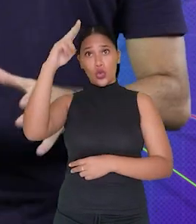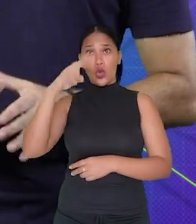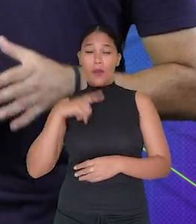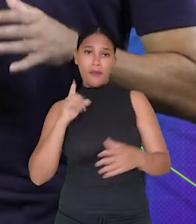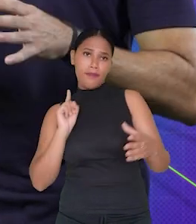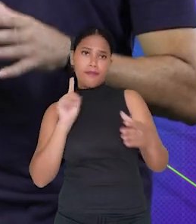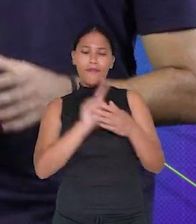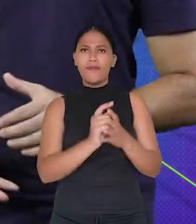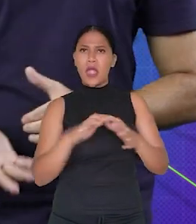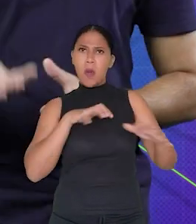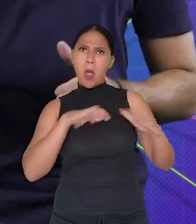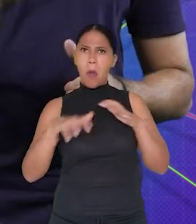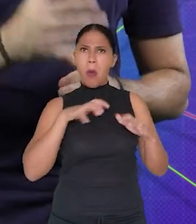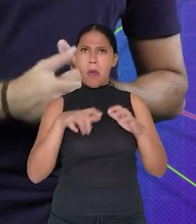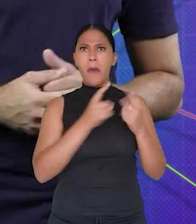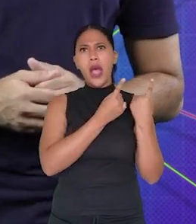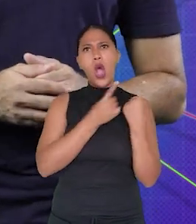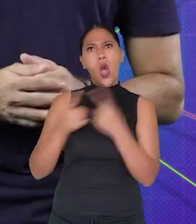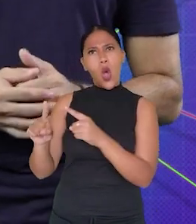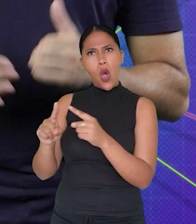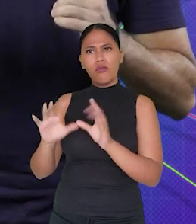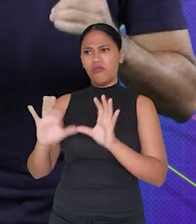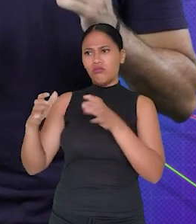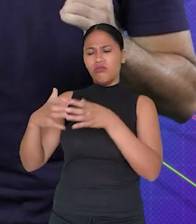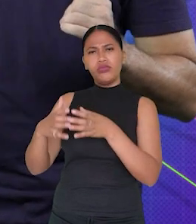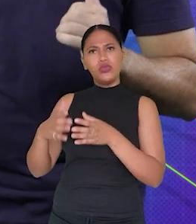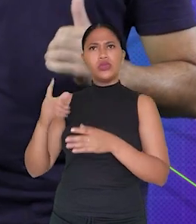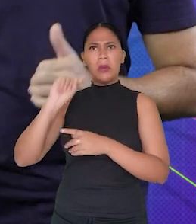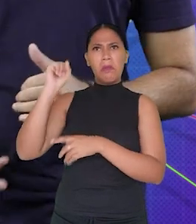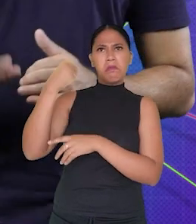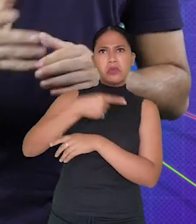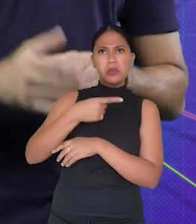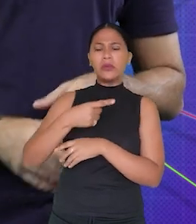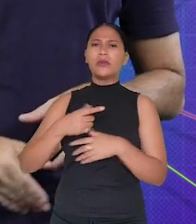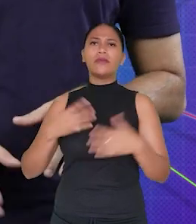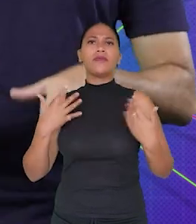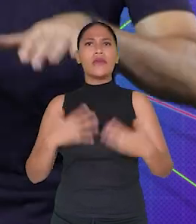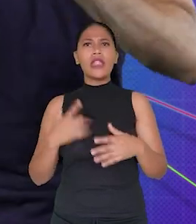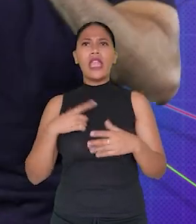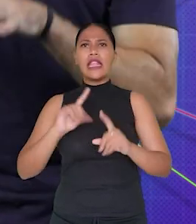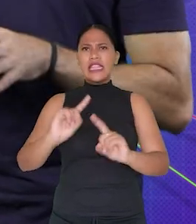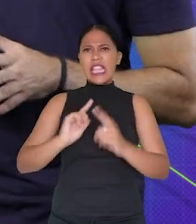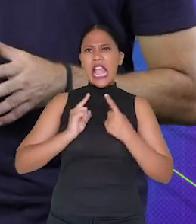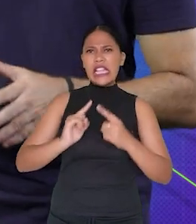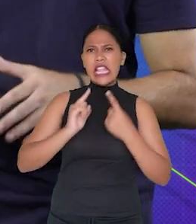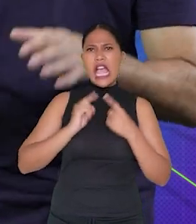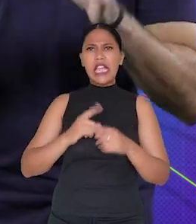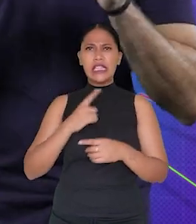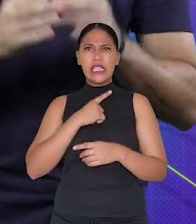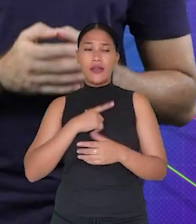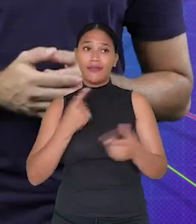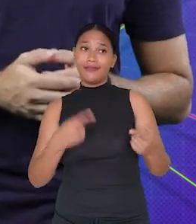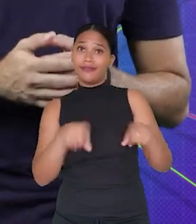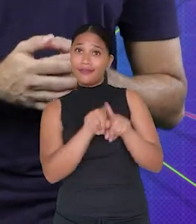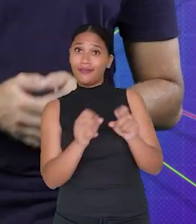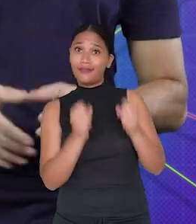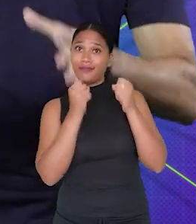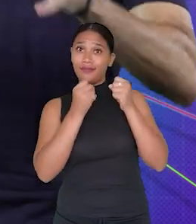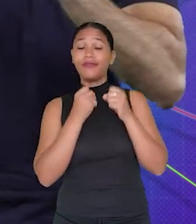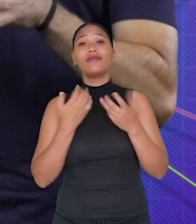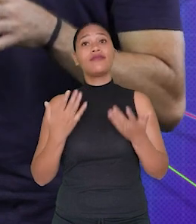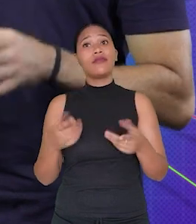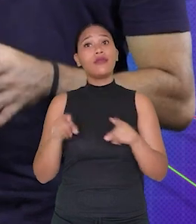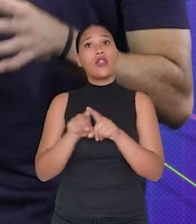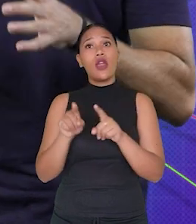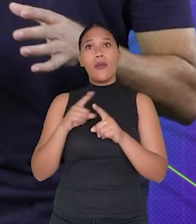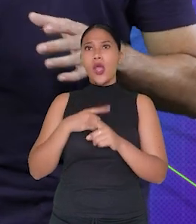se junta a uma rebelião contra a corporação. Durante sua jornada, Claude enfrenta uma série de desafios, encontra aliados fortes